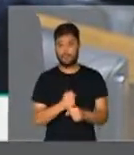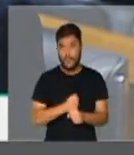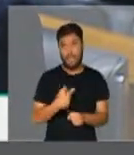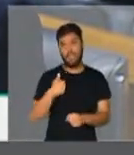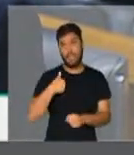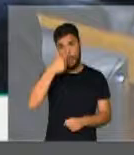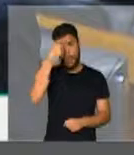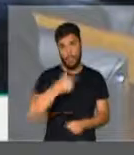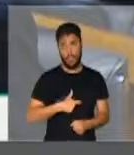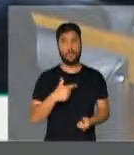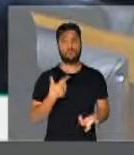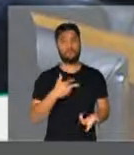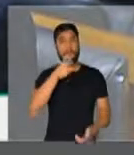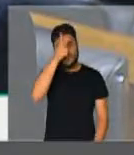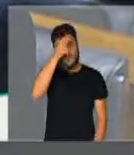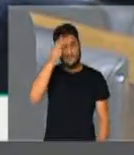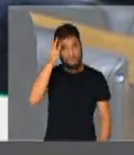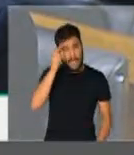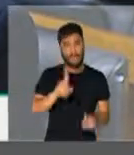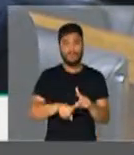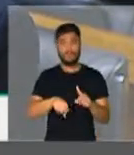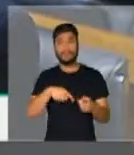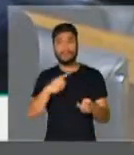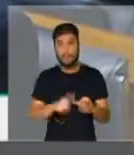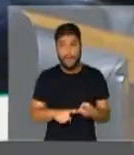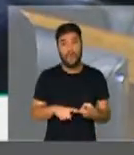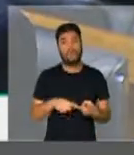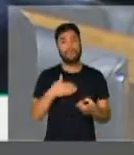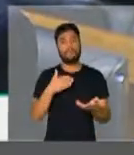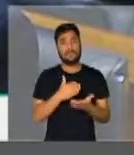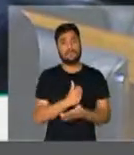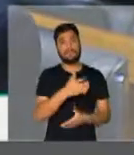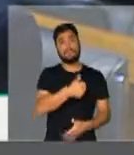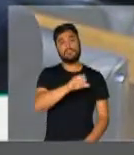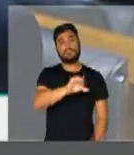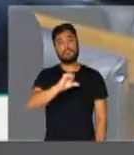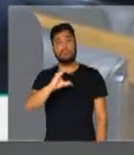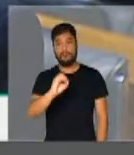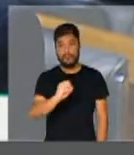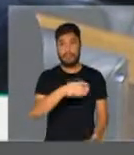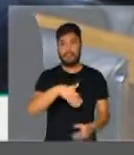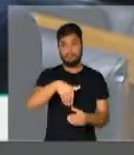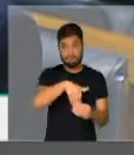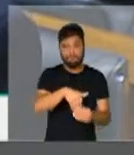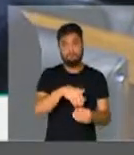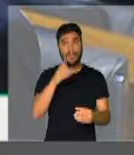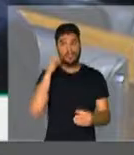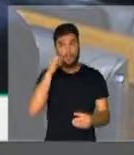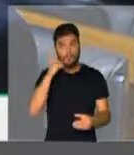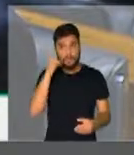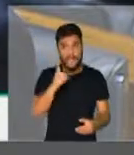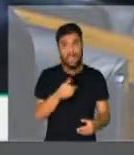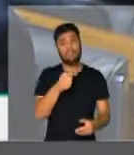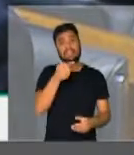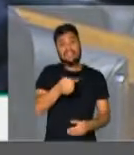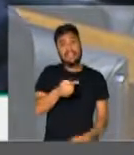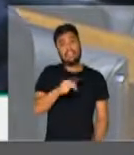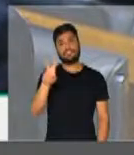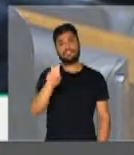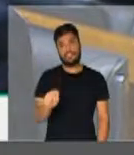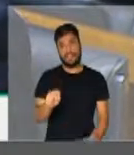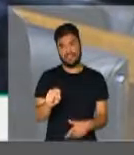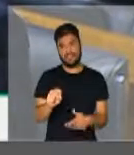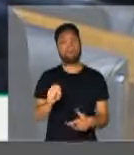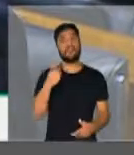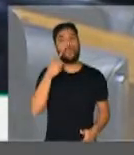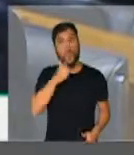prefeito, e disputei a eleição de 1990 como deputado por 7 mandatos consecutivos,